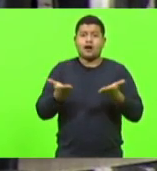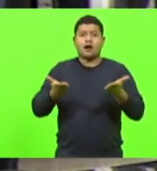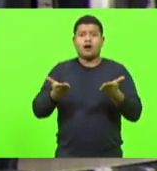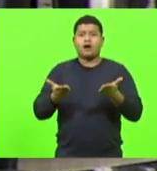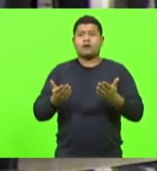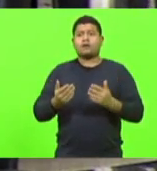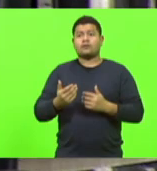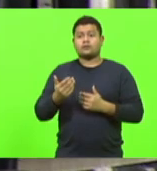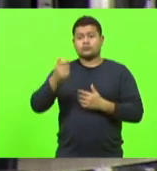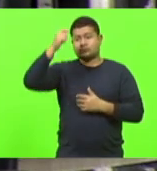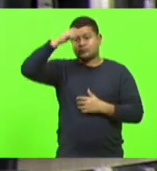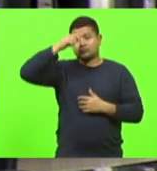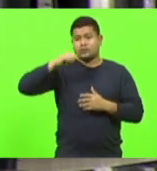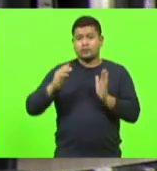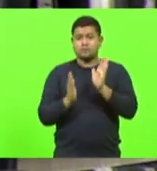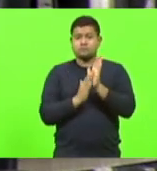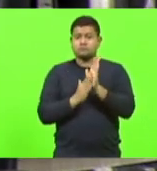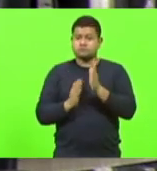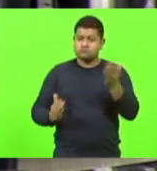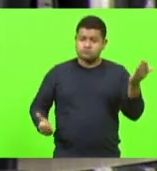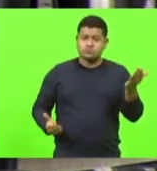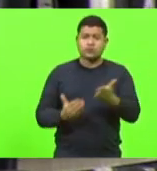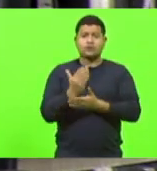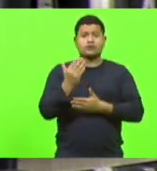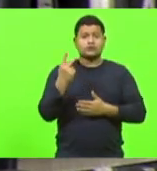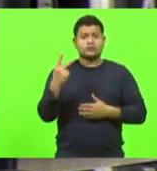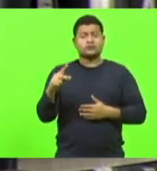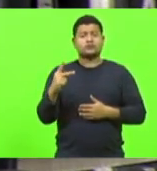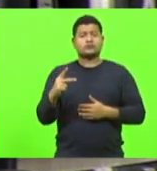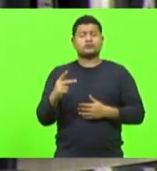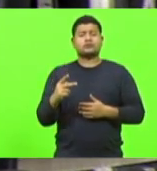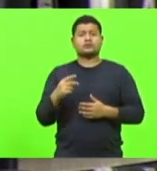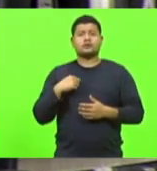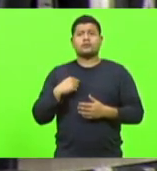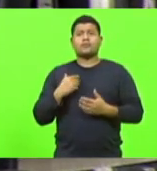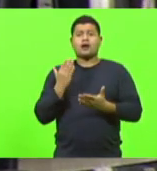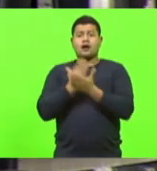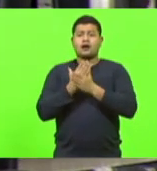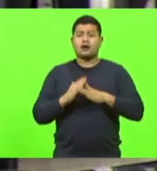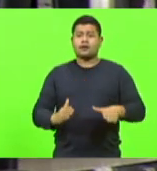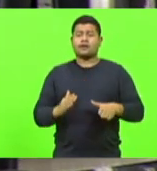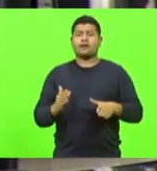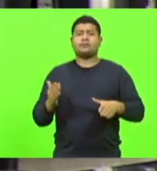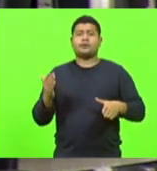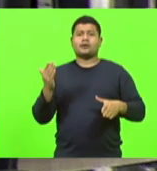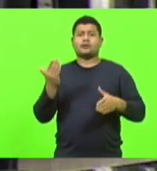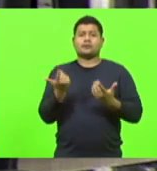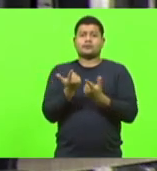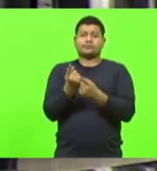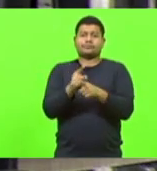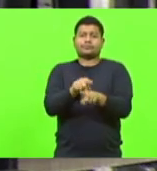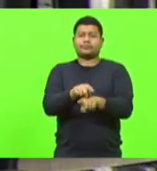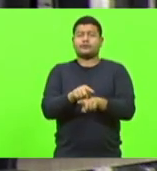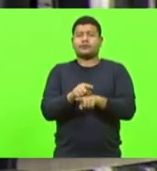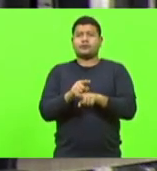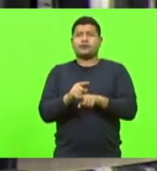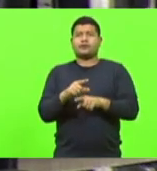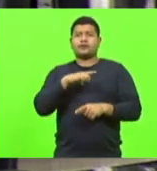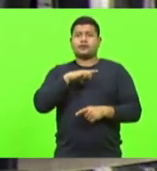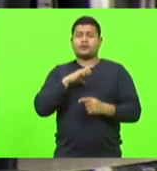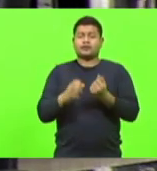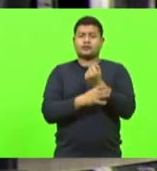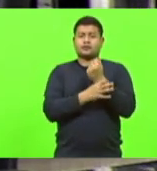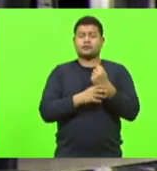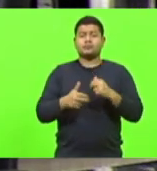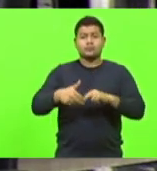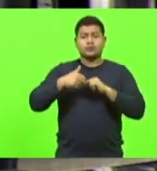de aprovarmos para acabar com as distorções que existem na segurança pública do nosso Estado portal